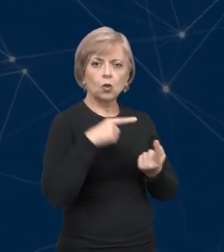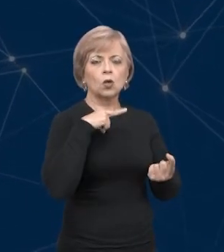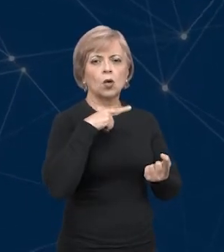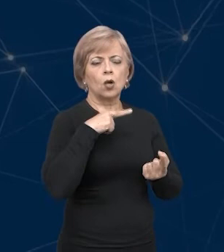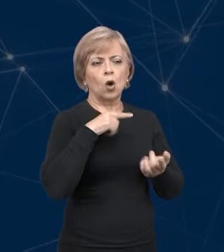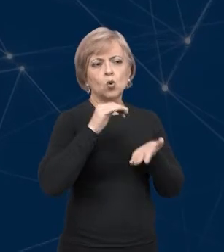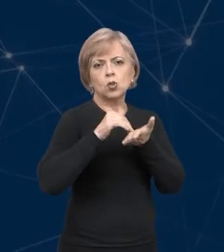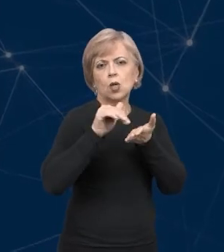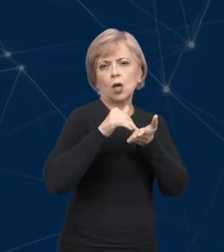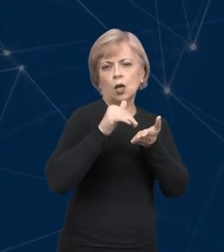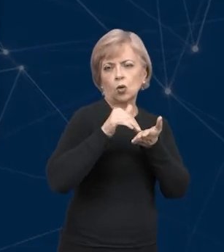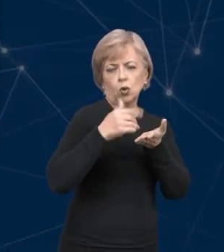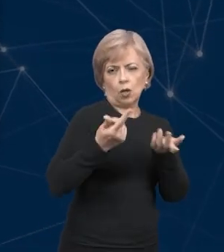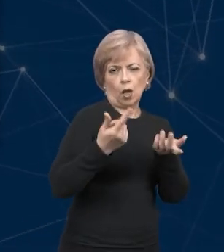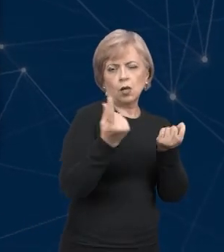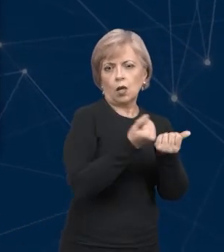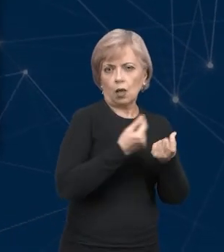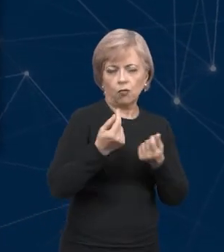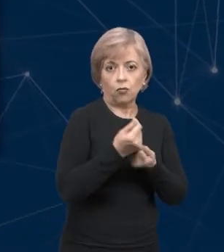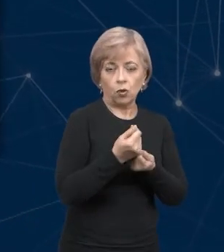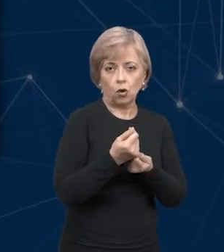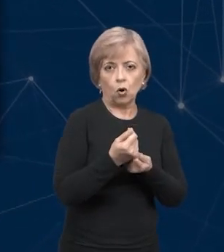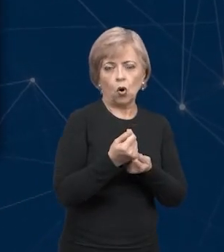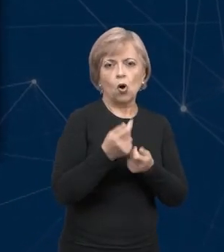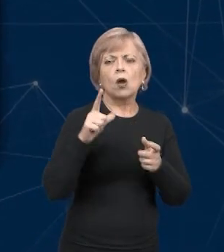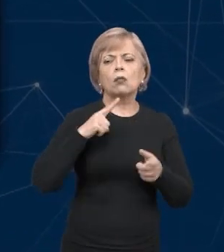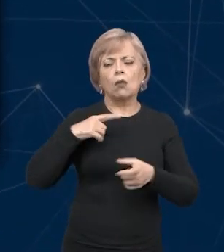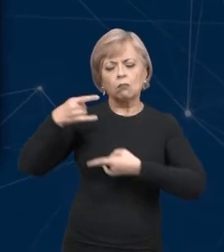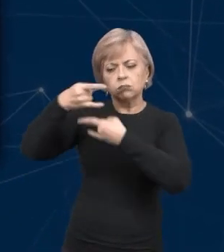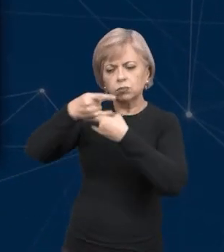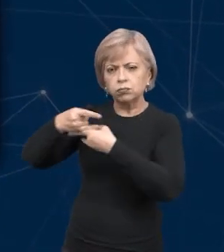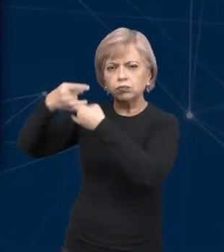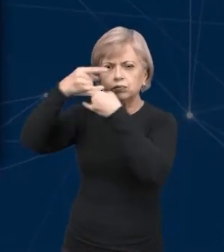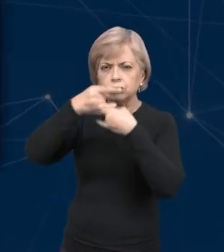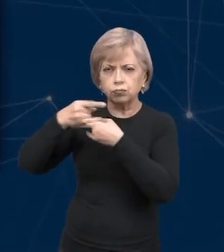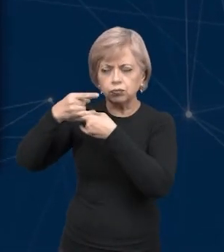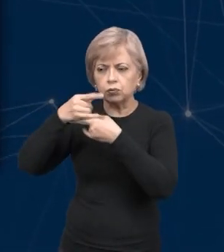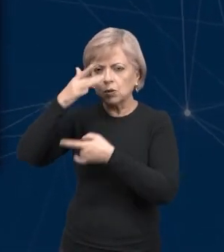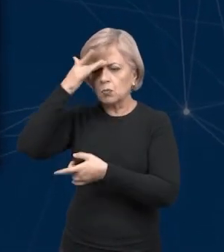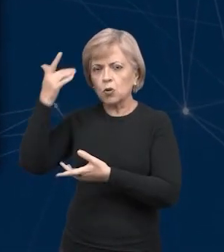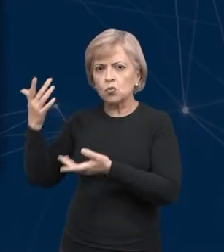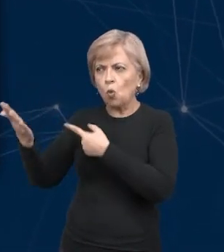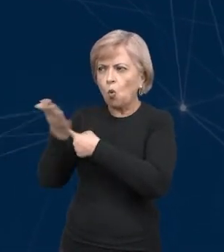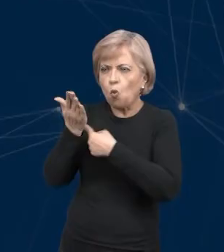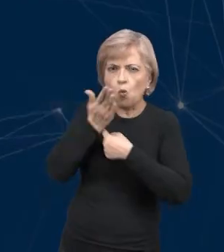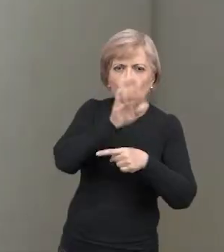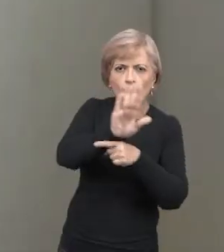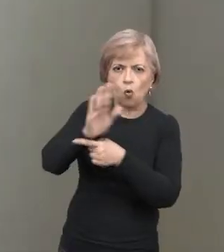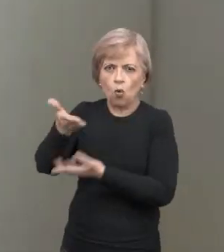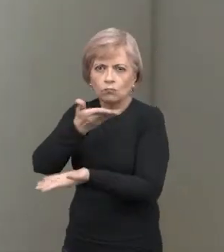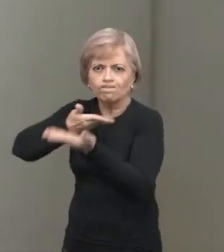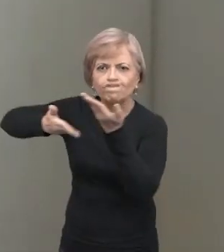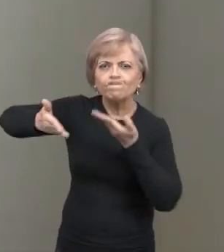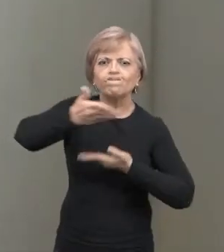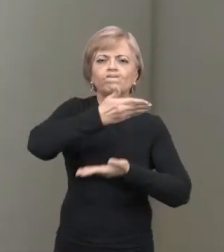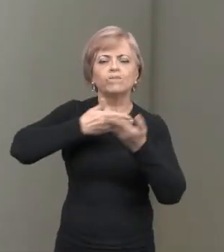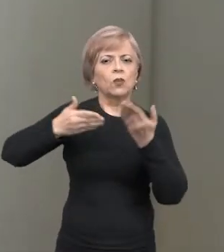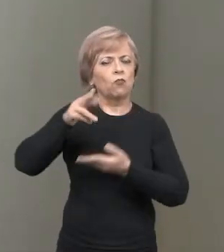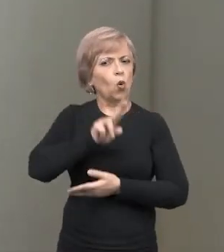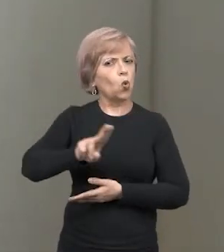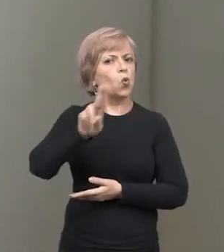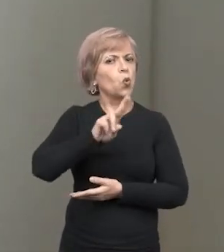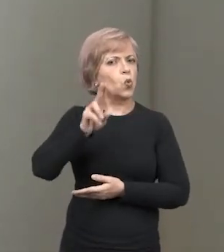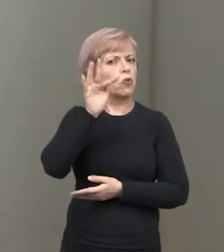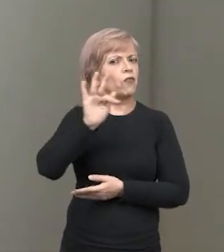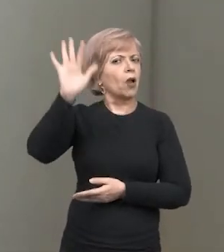fazenda, oitivas com colaboradores, participações e reuniões com o Ministério Público Federal, e acabou sendo muito bem utilizada